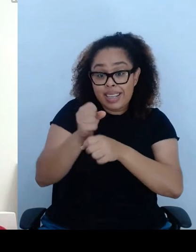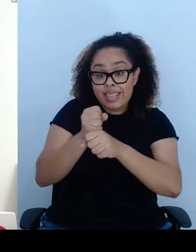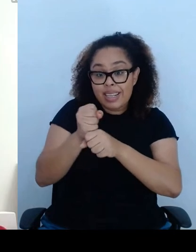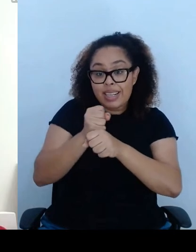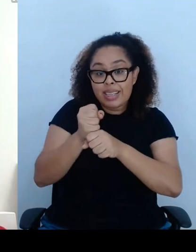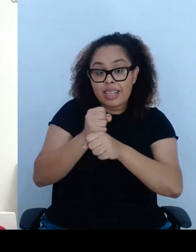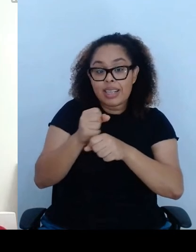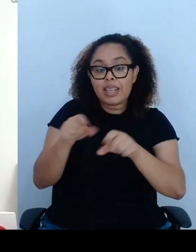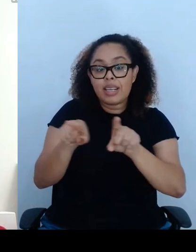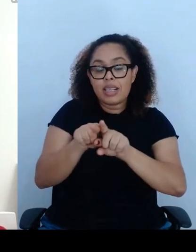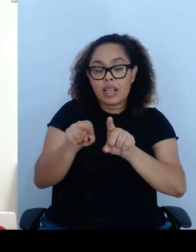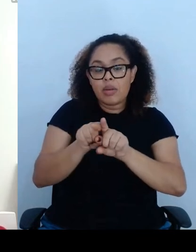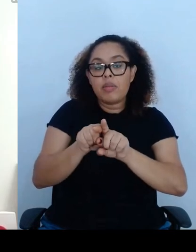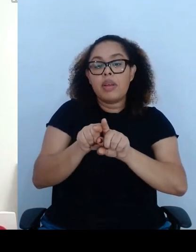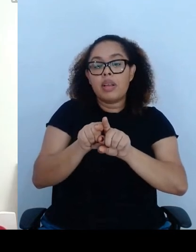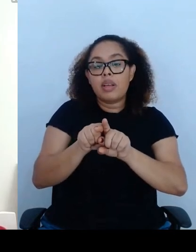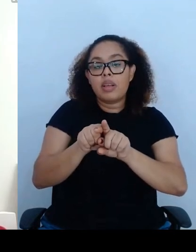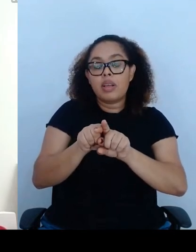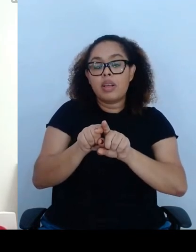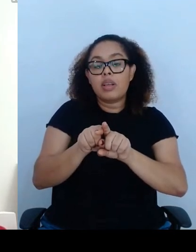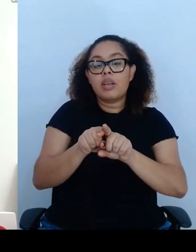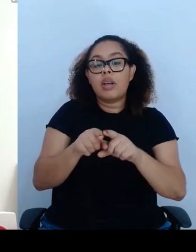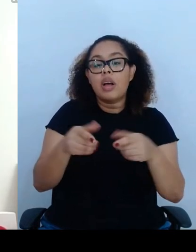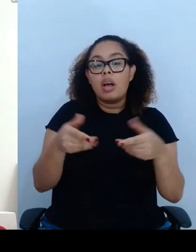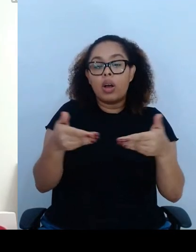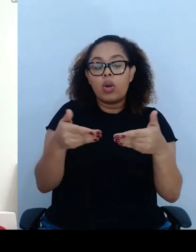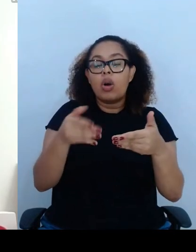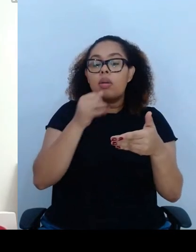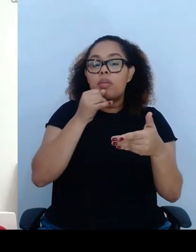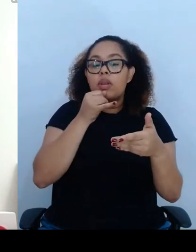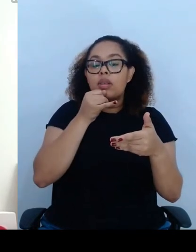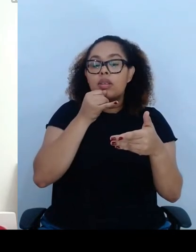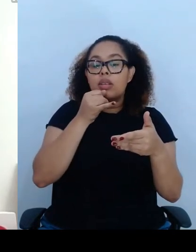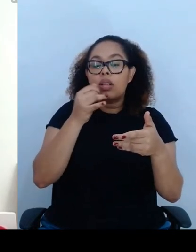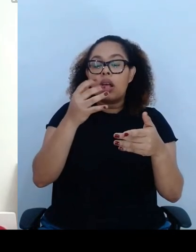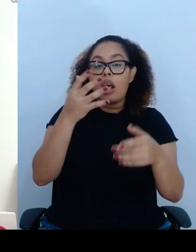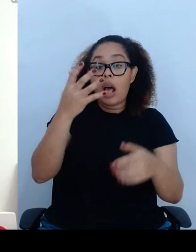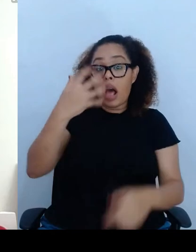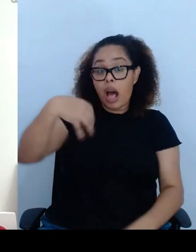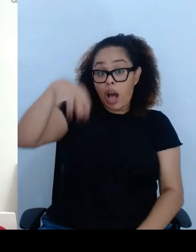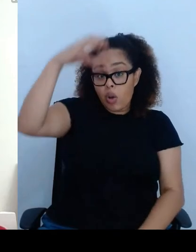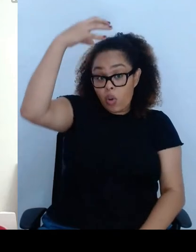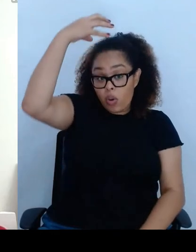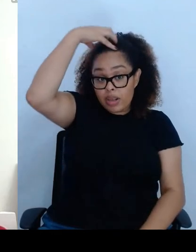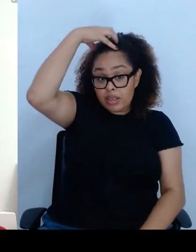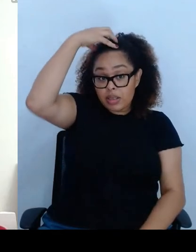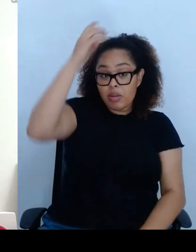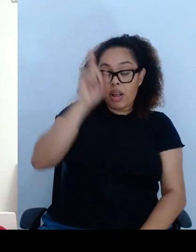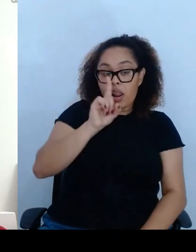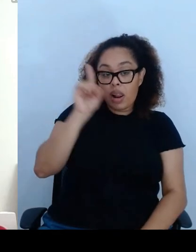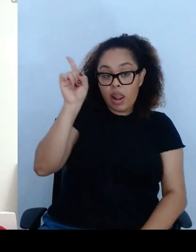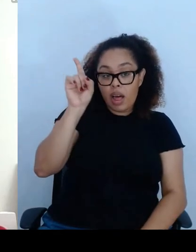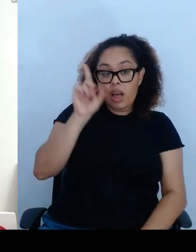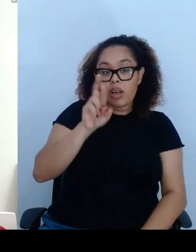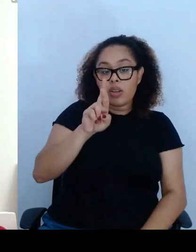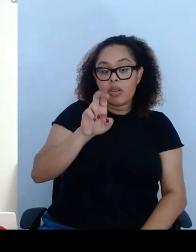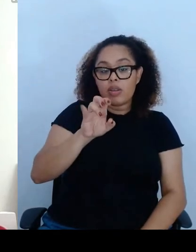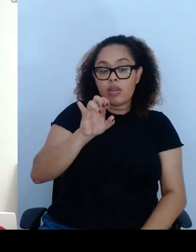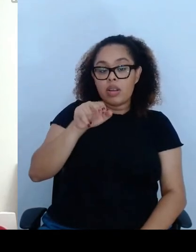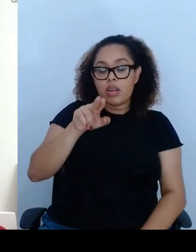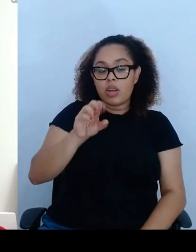coroação na época e assim como tivemos na coroação nessa semana no Reino Unido eu não quero